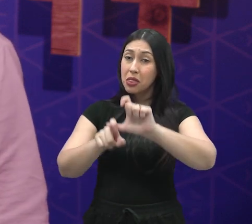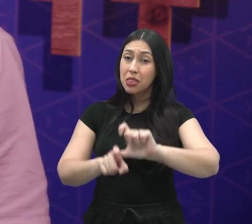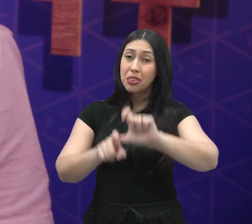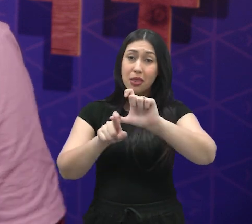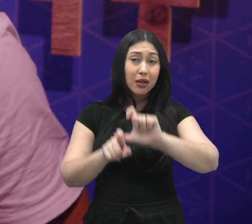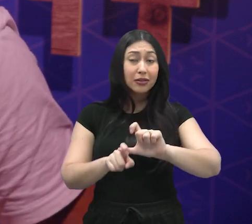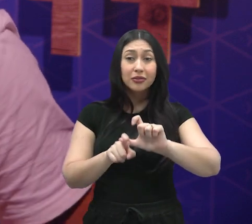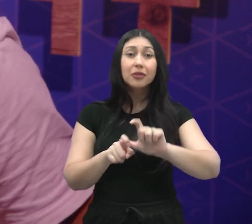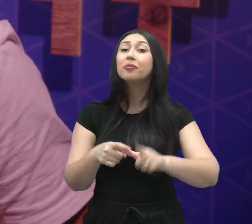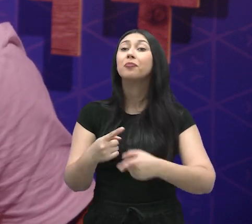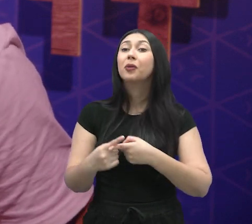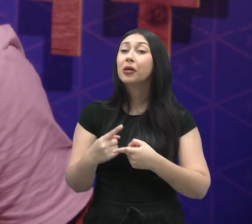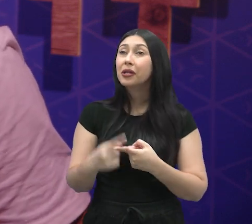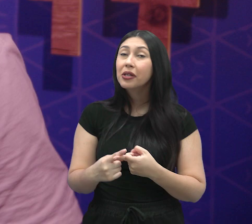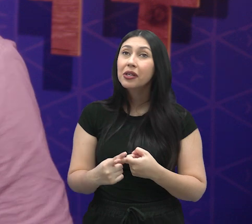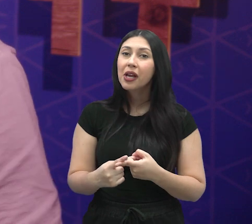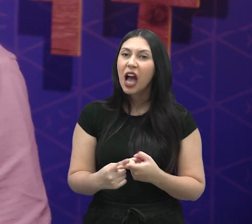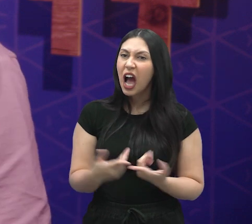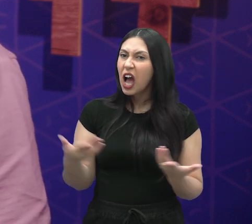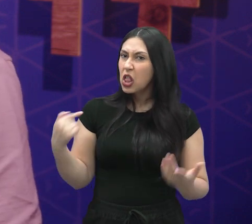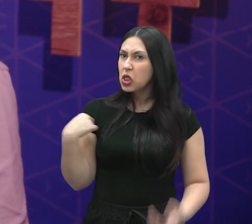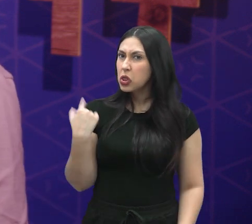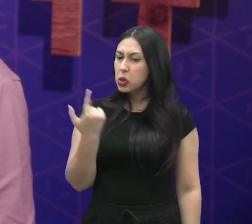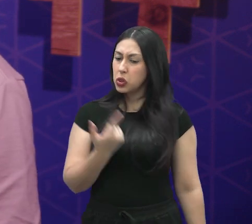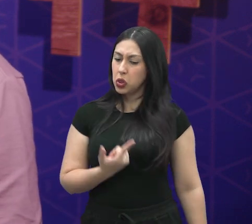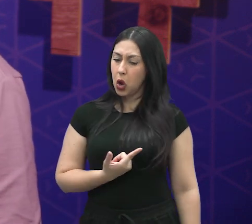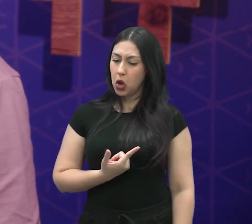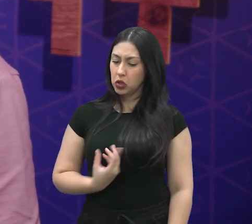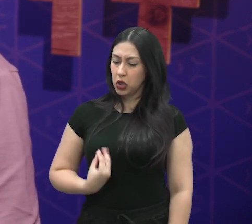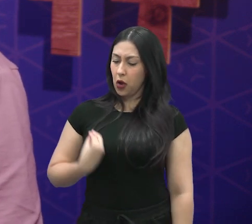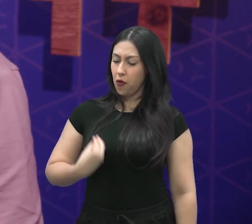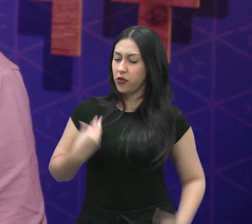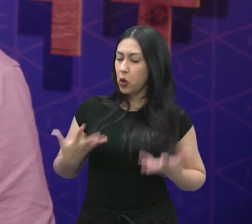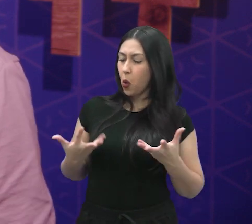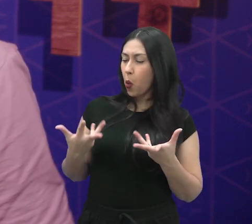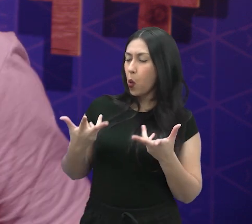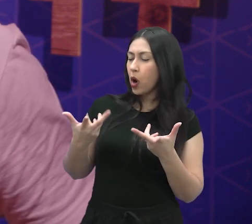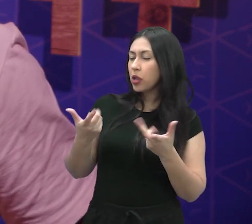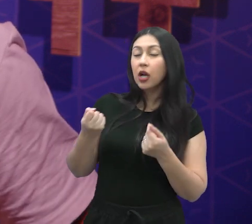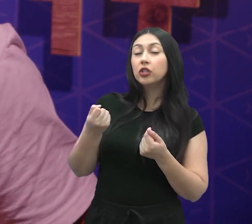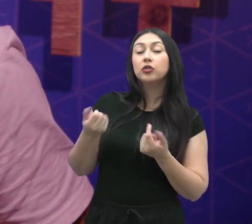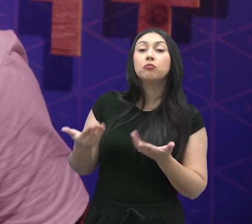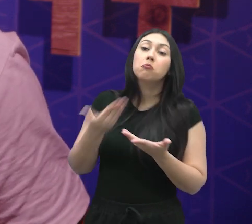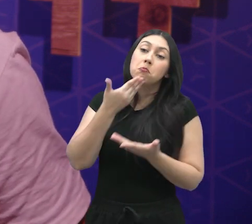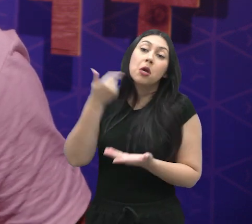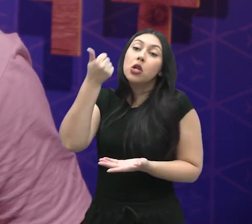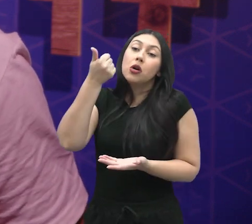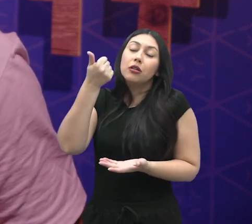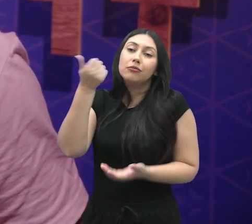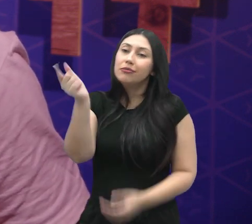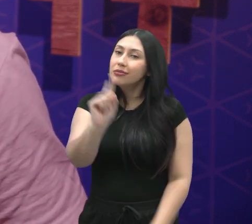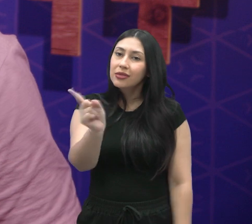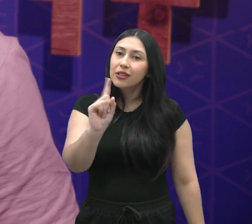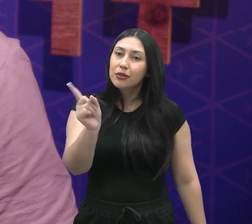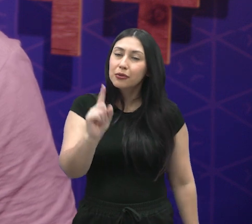Porque não necessariamente a gente teve uma evolução de qualidade de vida quando a gente passou a